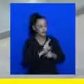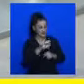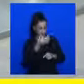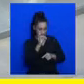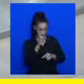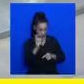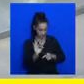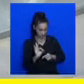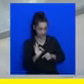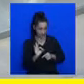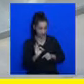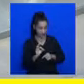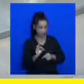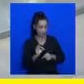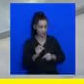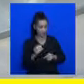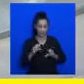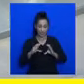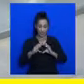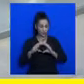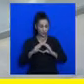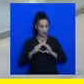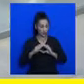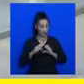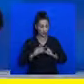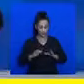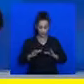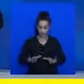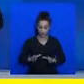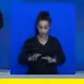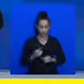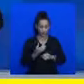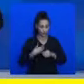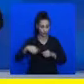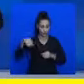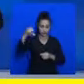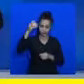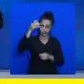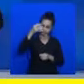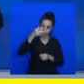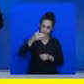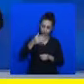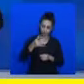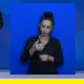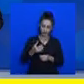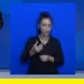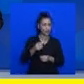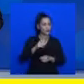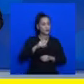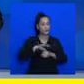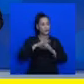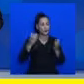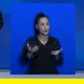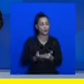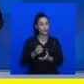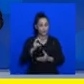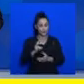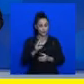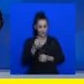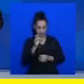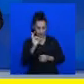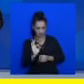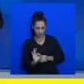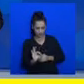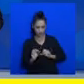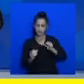confirmam que as bolas que estavam no suporte inferior foram para o suporte superior para retornar para o nosso quinto globo. As senhoras